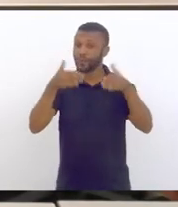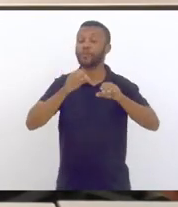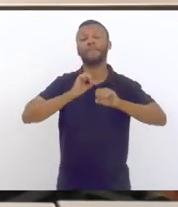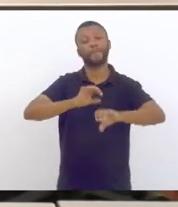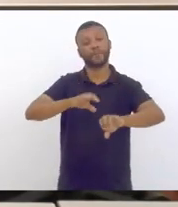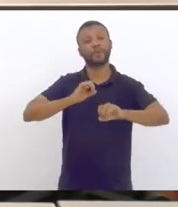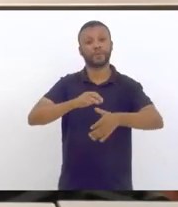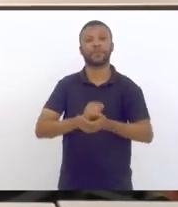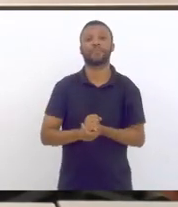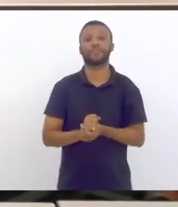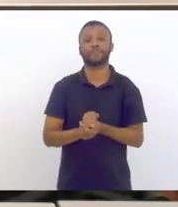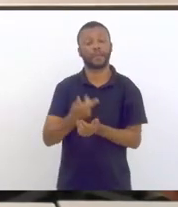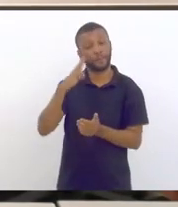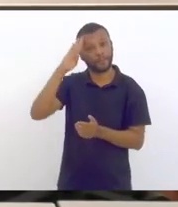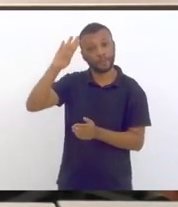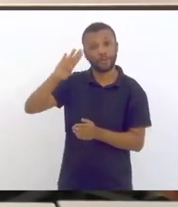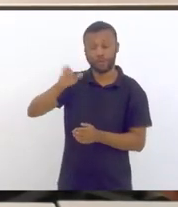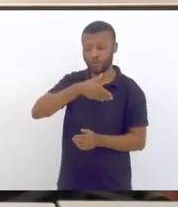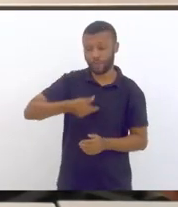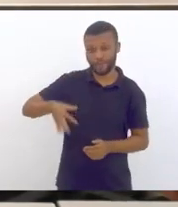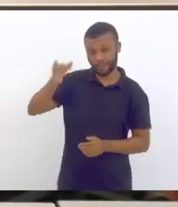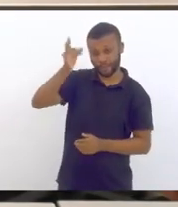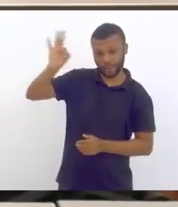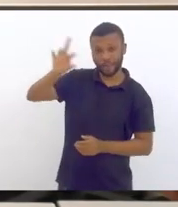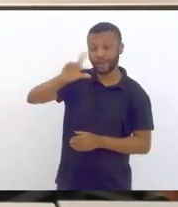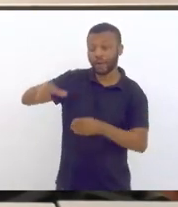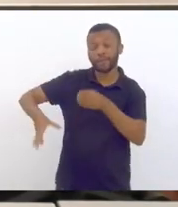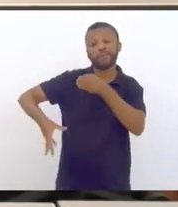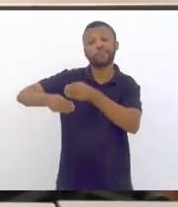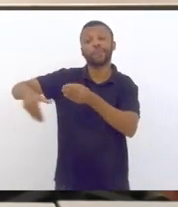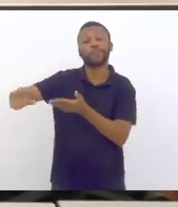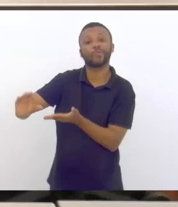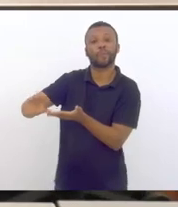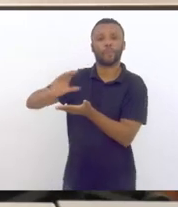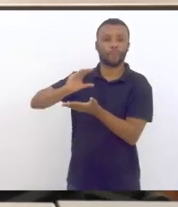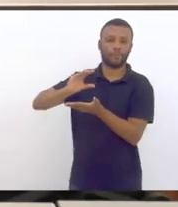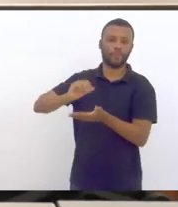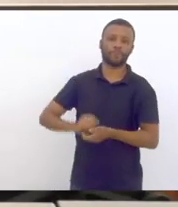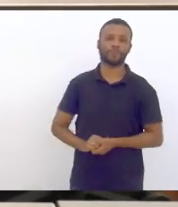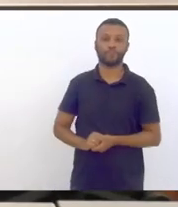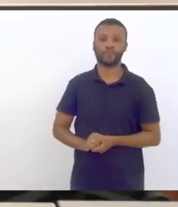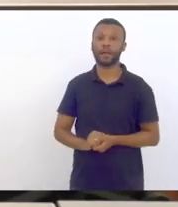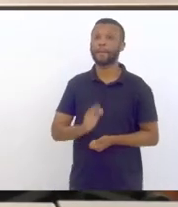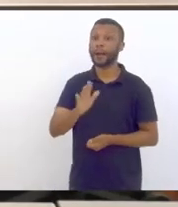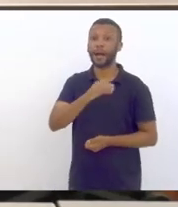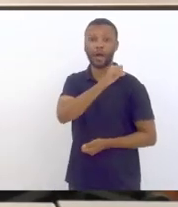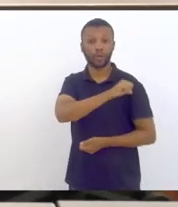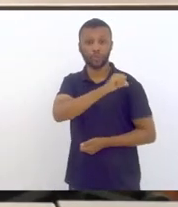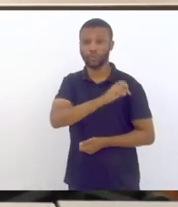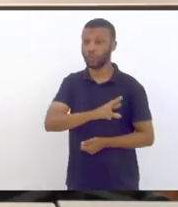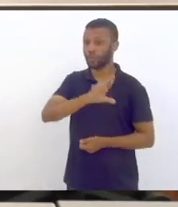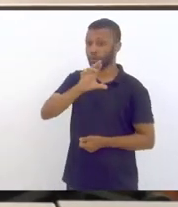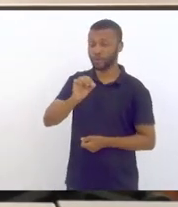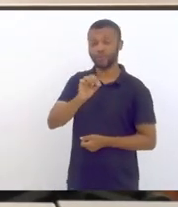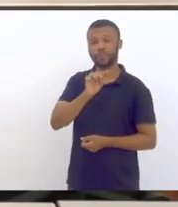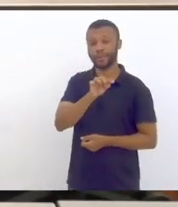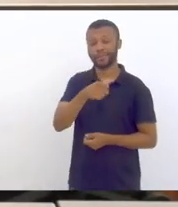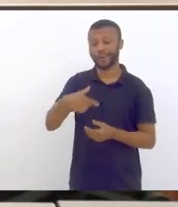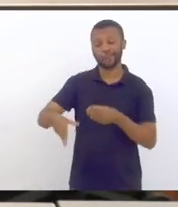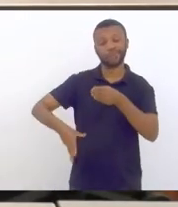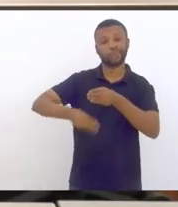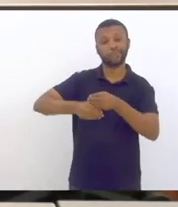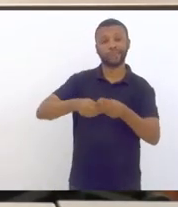que vai haver uma complementação da União nesses repasses no caso do Estado do Rio de Janeiro Presidente essa complementação é ao redor de 160